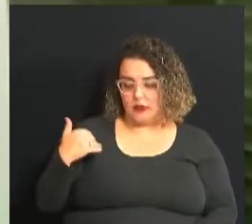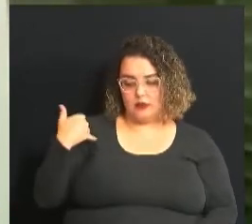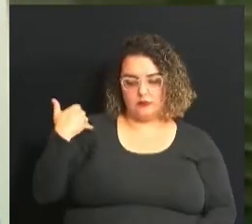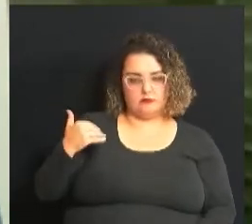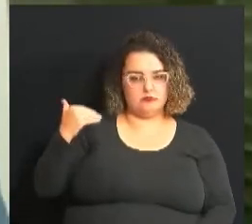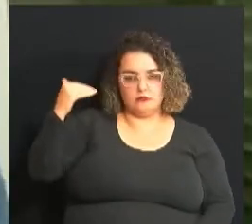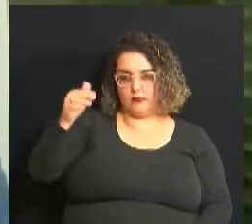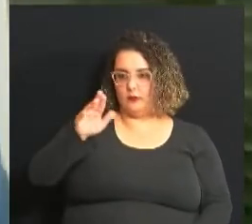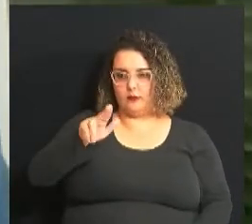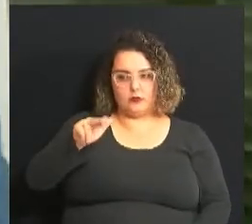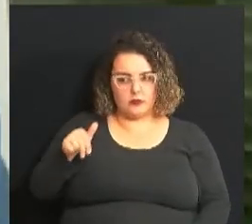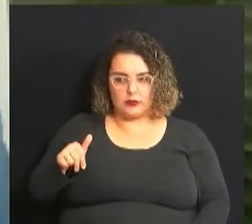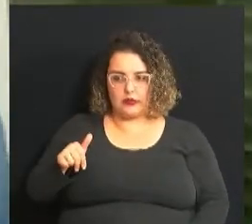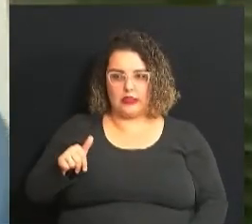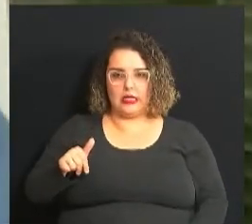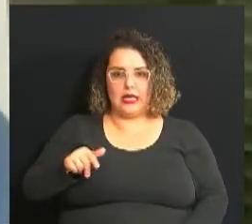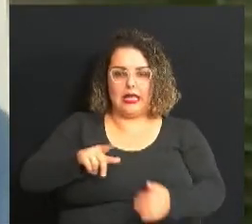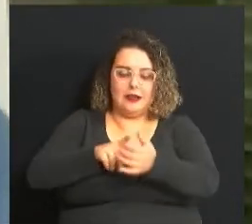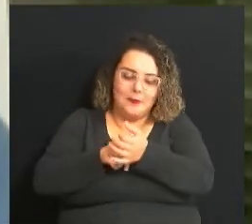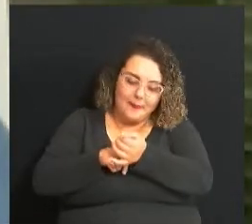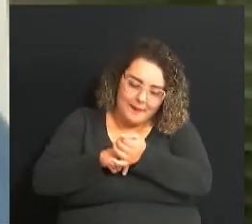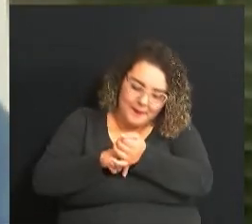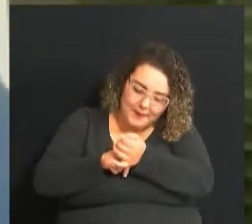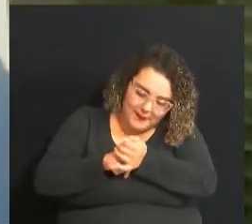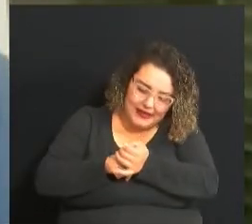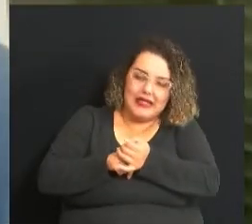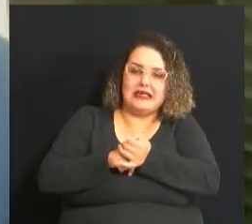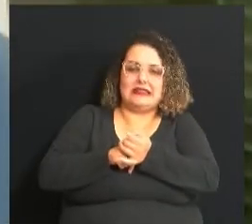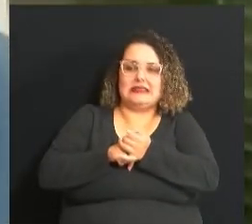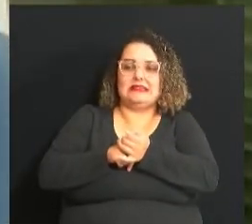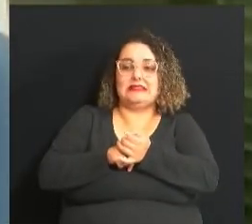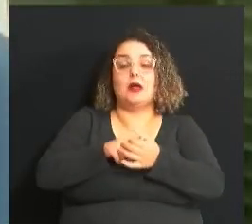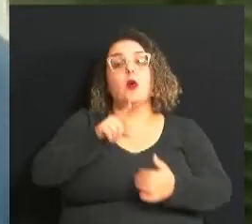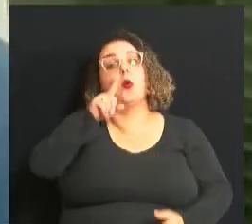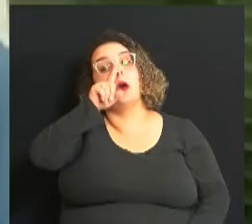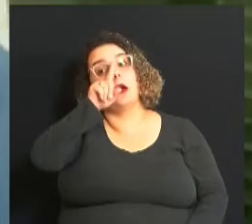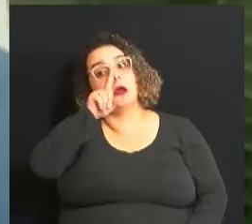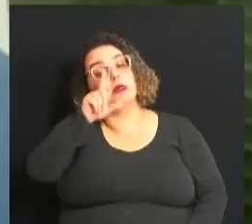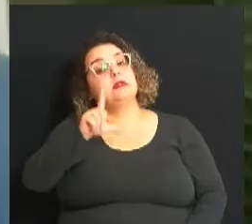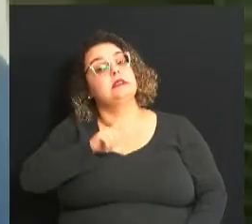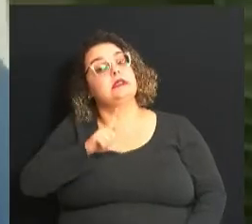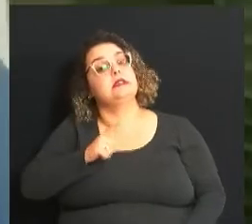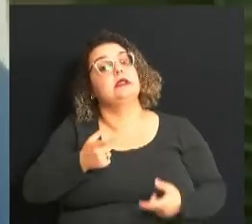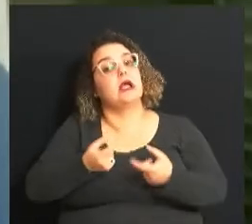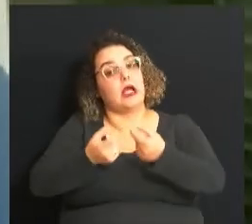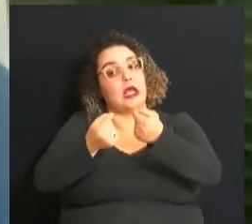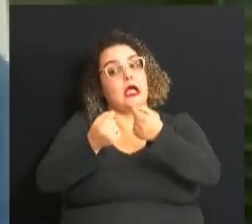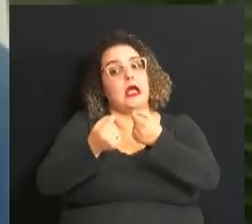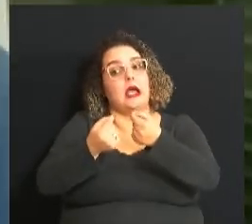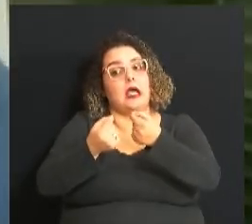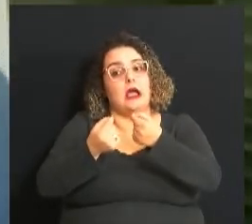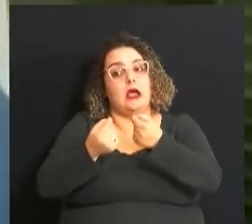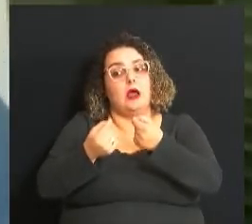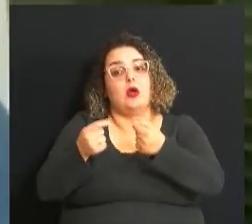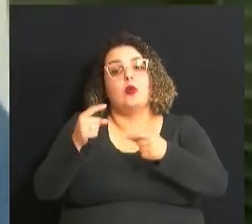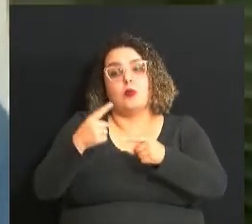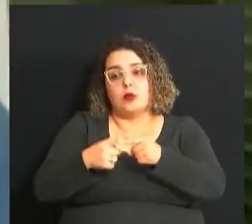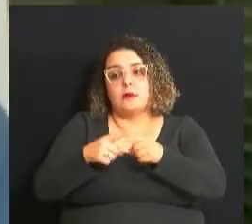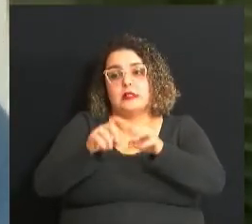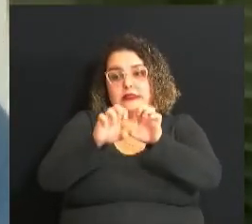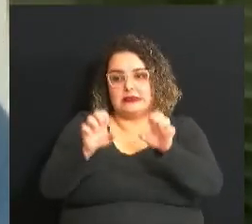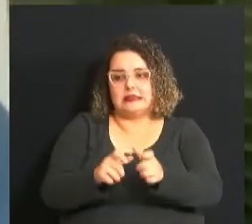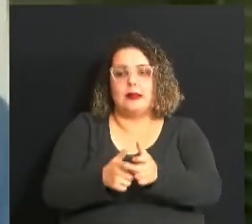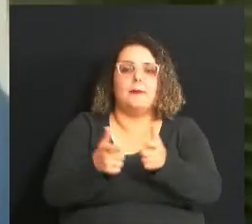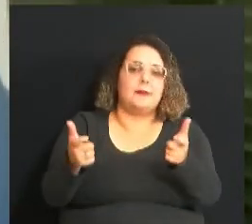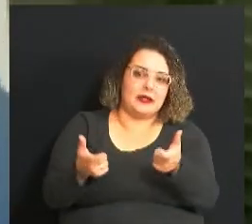expôs a glande, a cabeça do pênis, ele tem um risco alto de ter câncer, porque essa estrutura causa uma irritação e pode